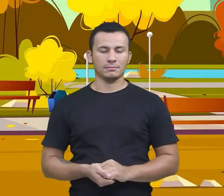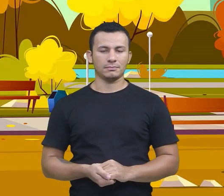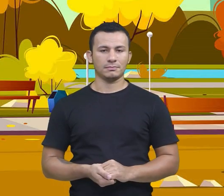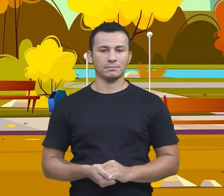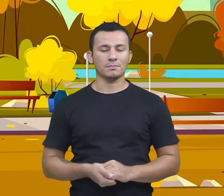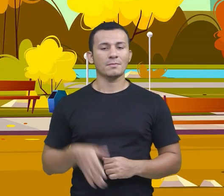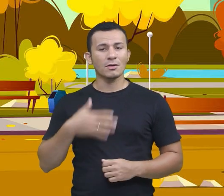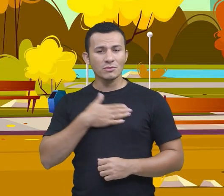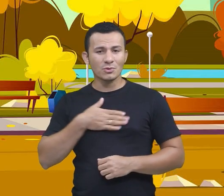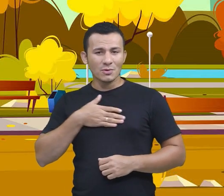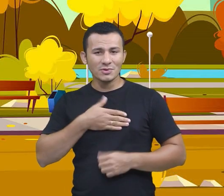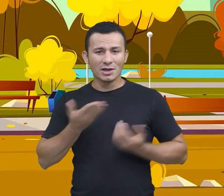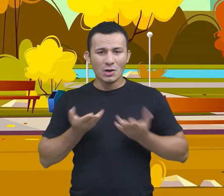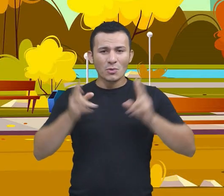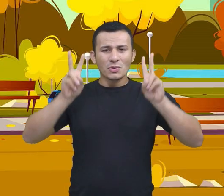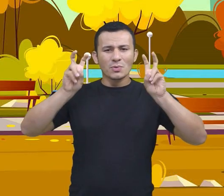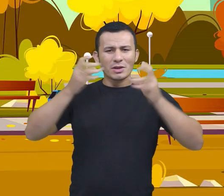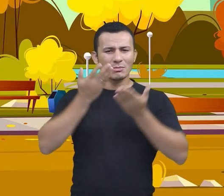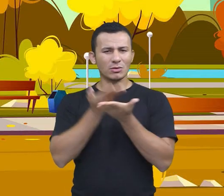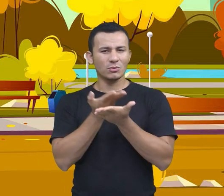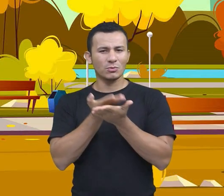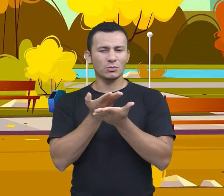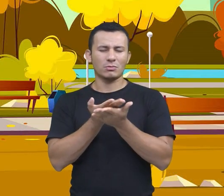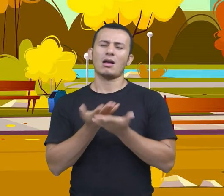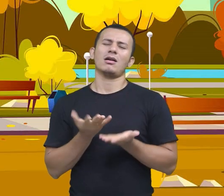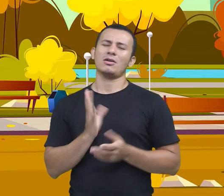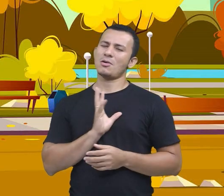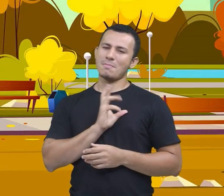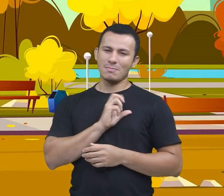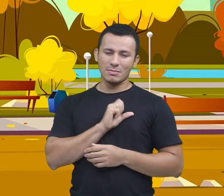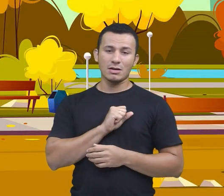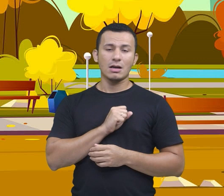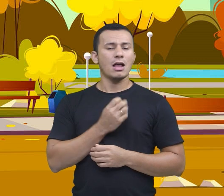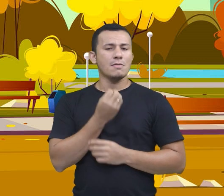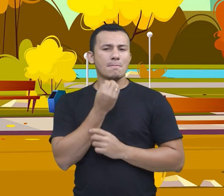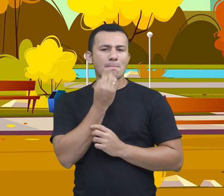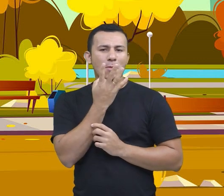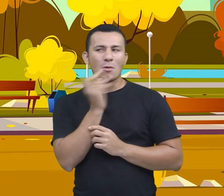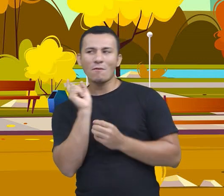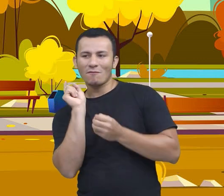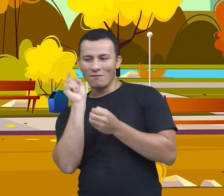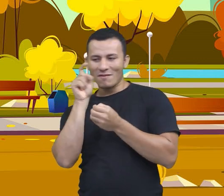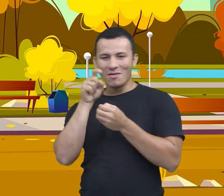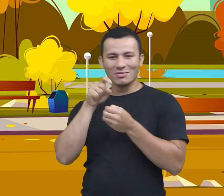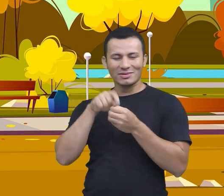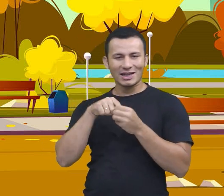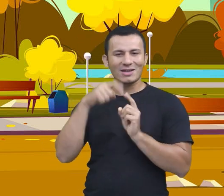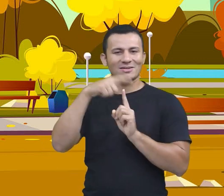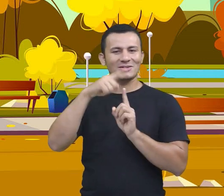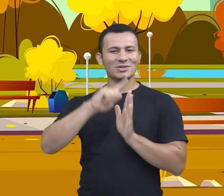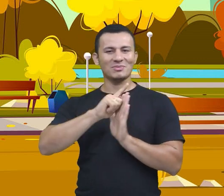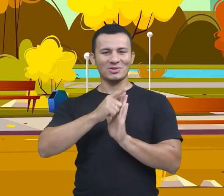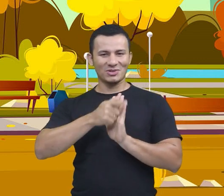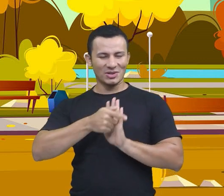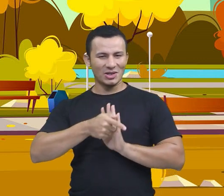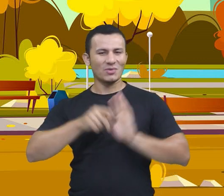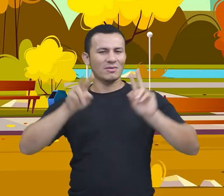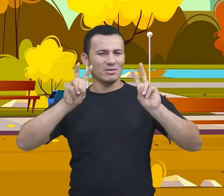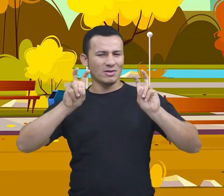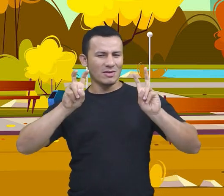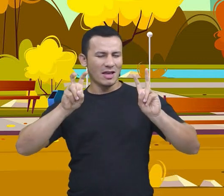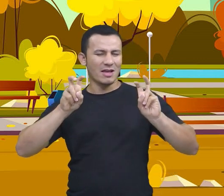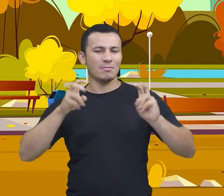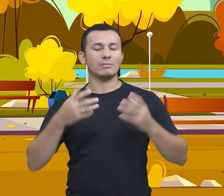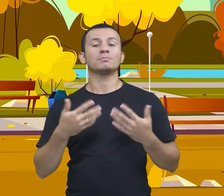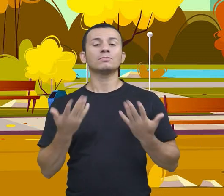Gostaram da nossa aula? Eu amei! Foi muito bom rever esses gêneros textuais. E o que foi que nós